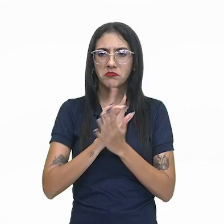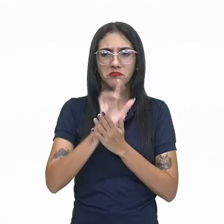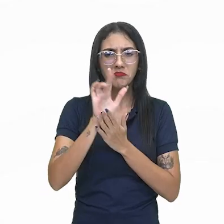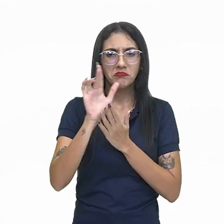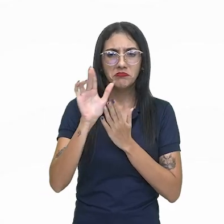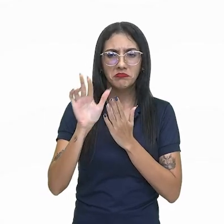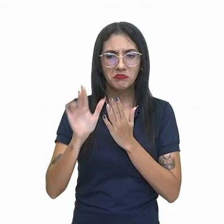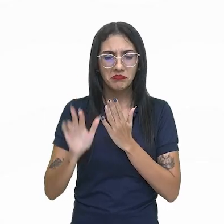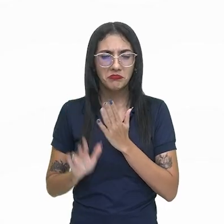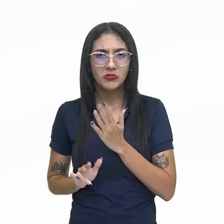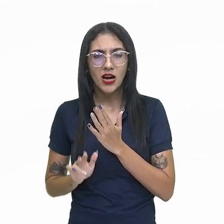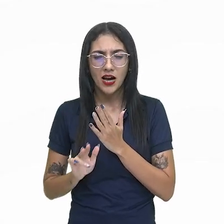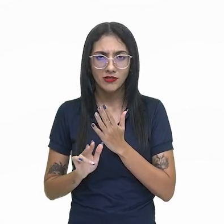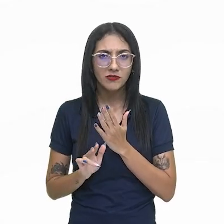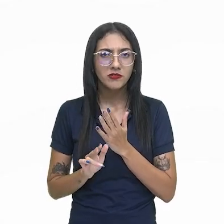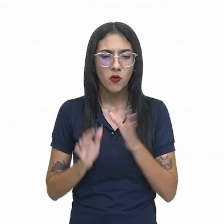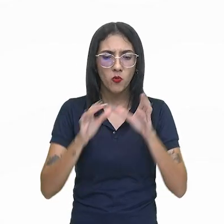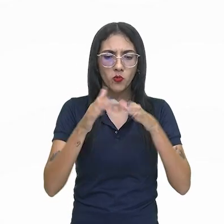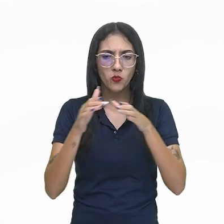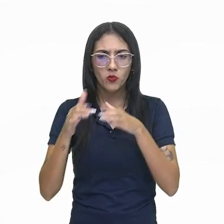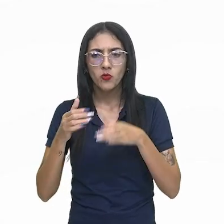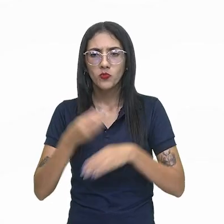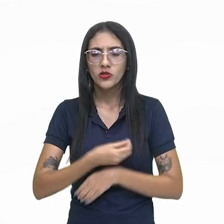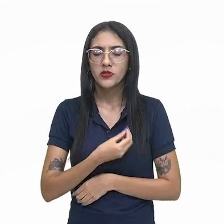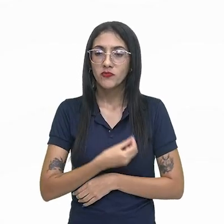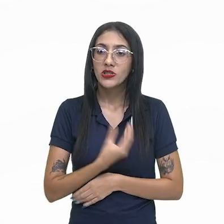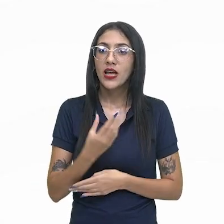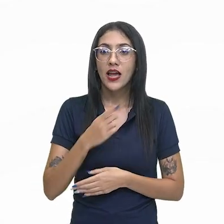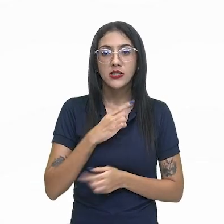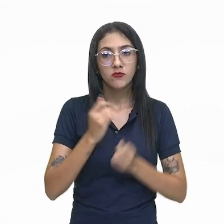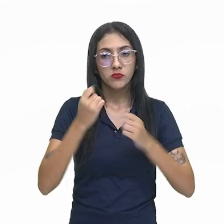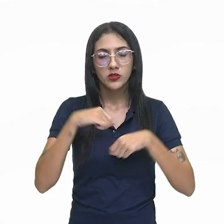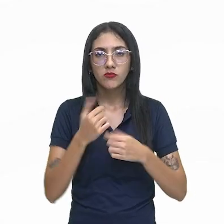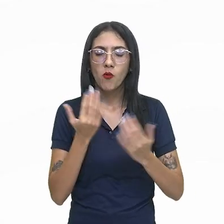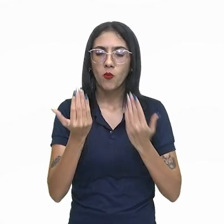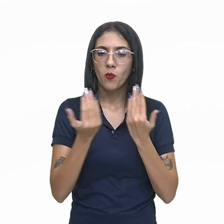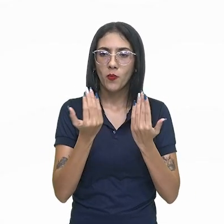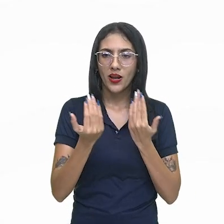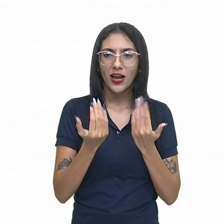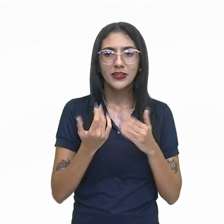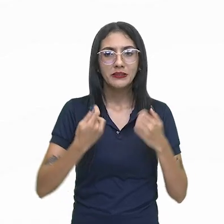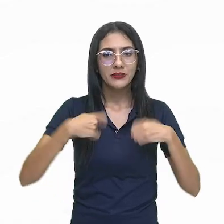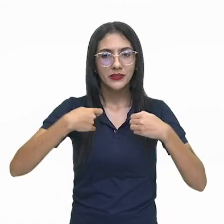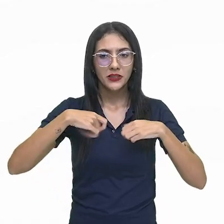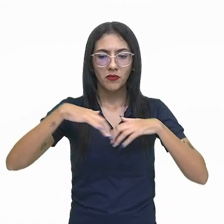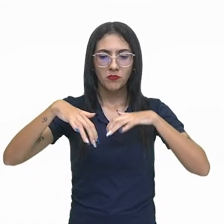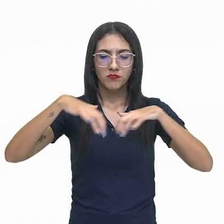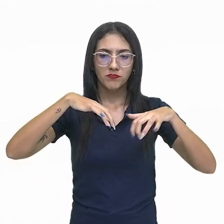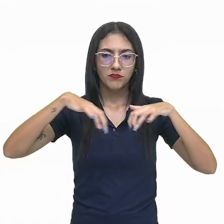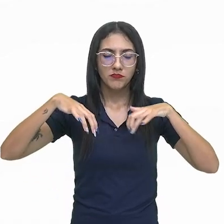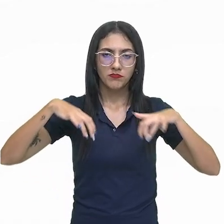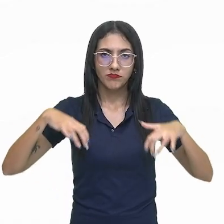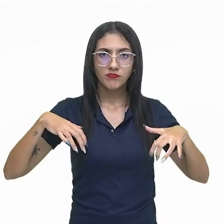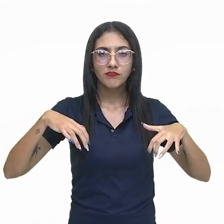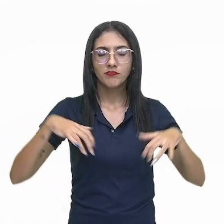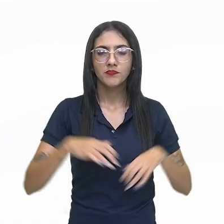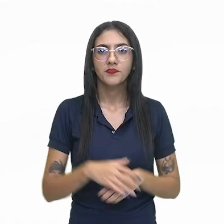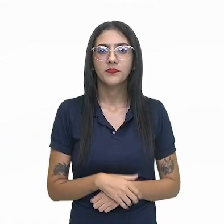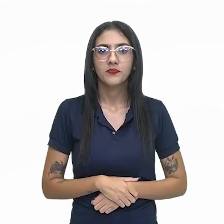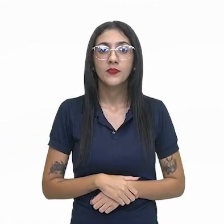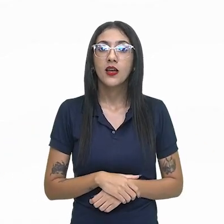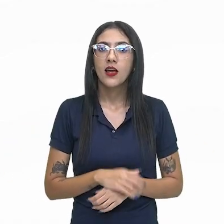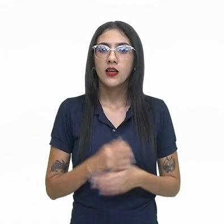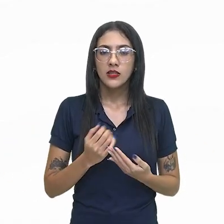no planeta, permitindo aí essa diversidade e a necessidade de fazer uma classificação. Né?